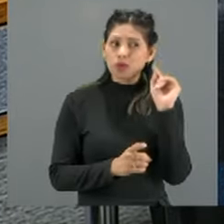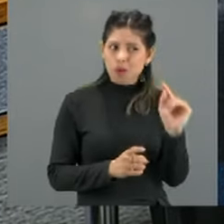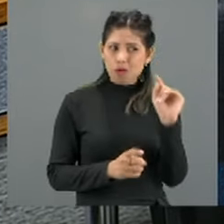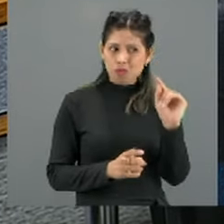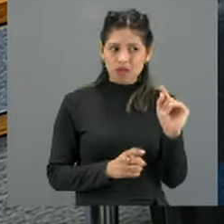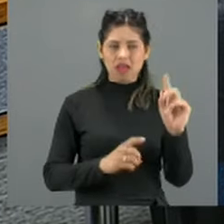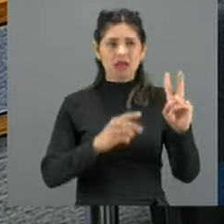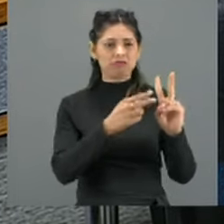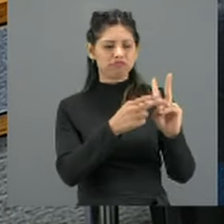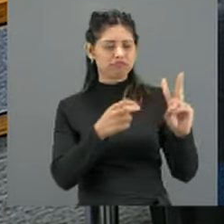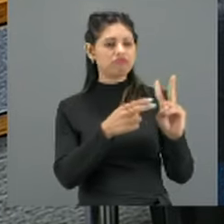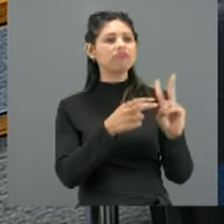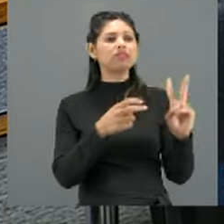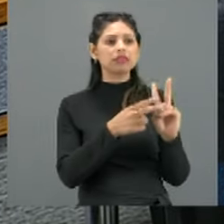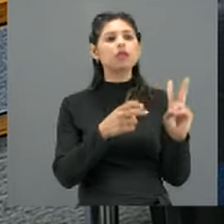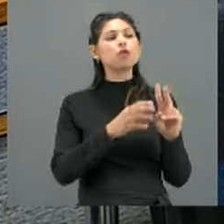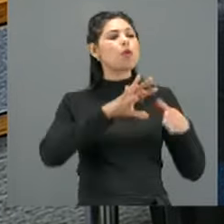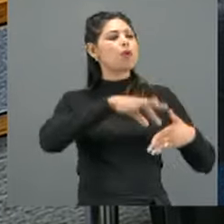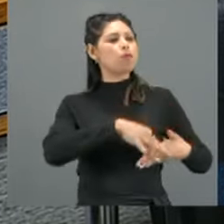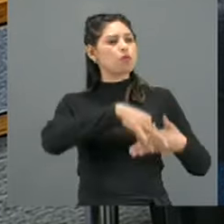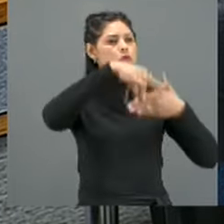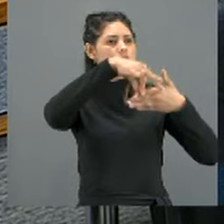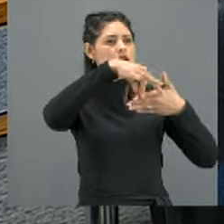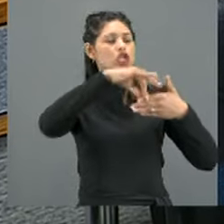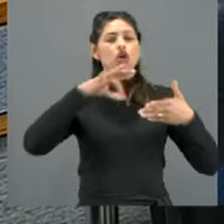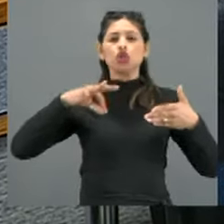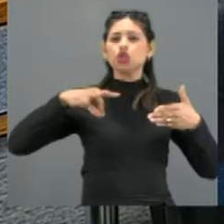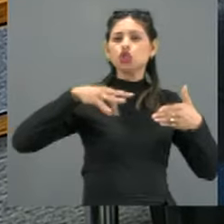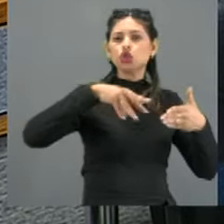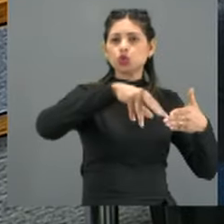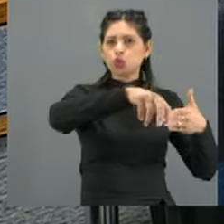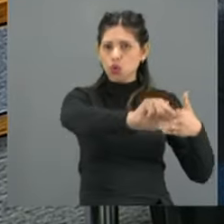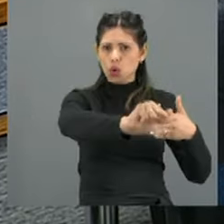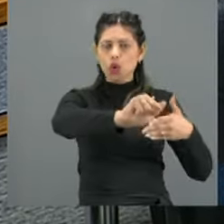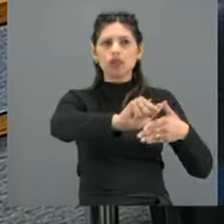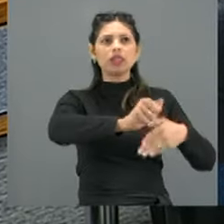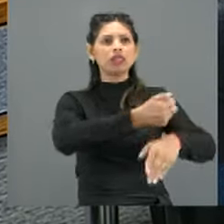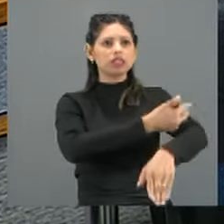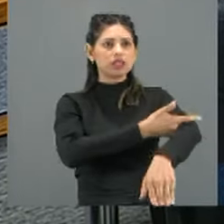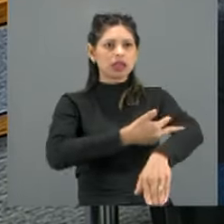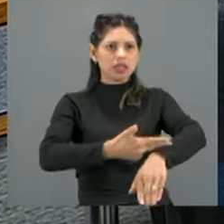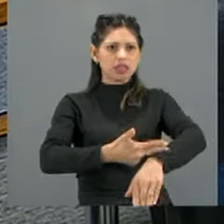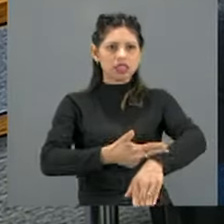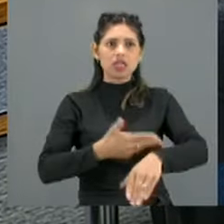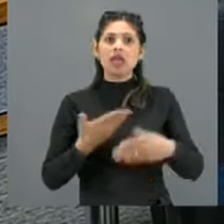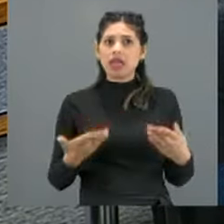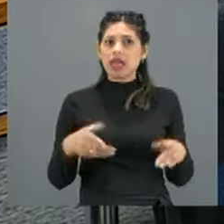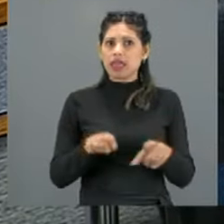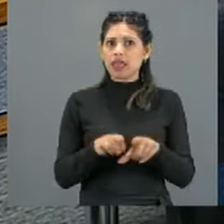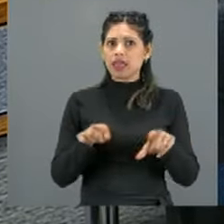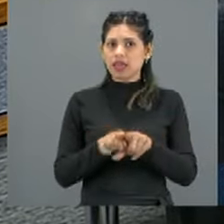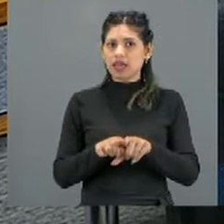indígena que seja o líder de todas as etnias. Cada etnia fala por si.